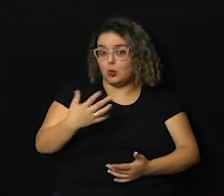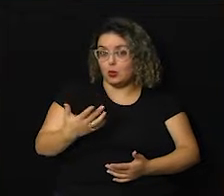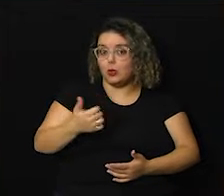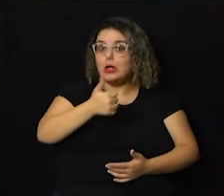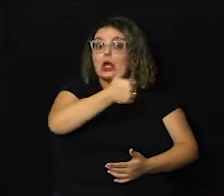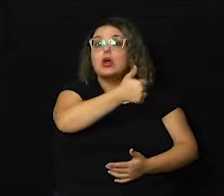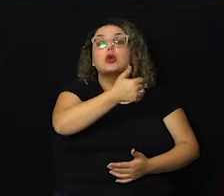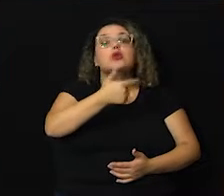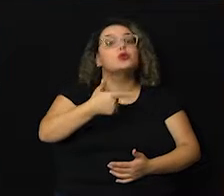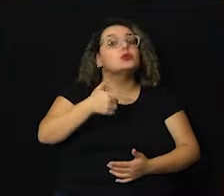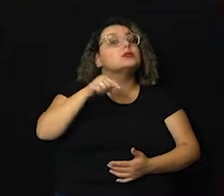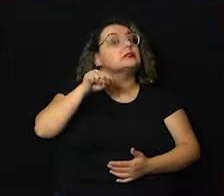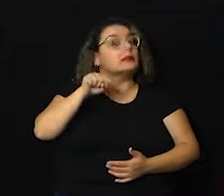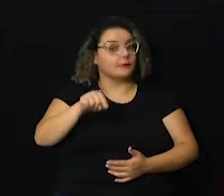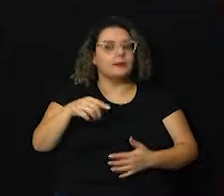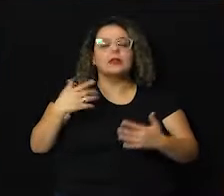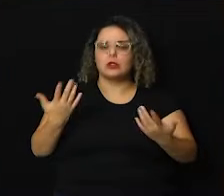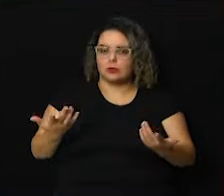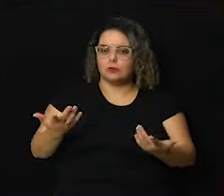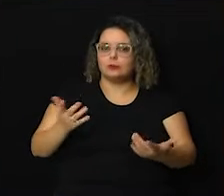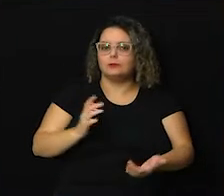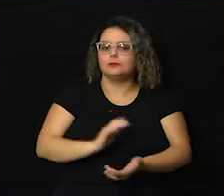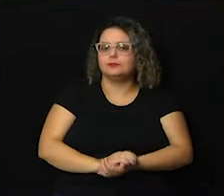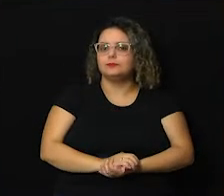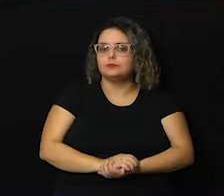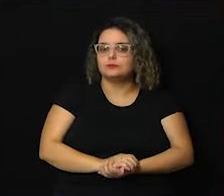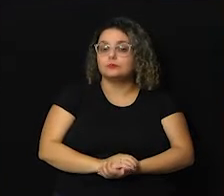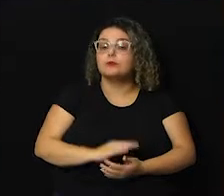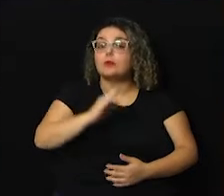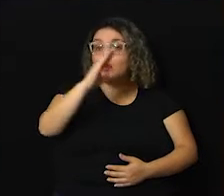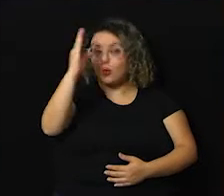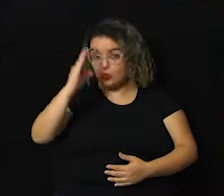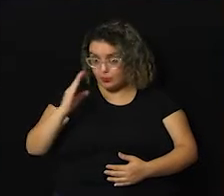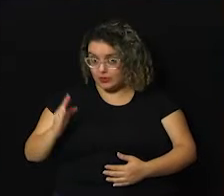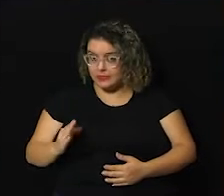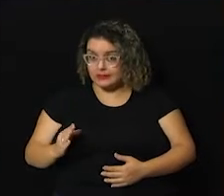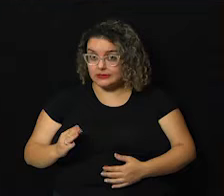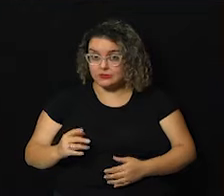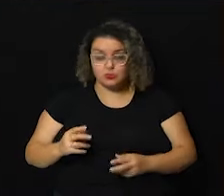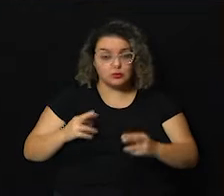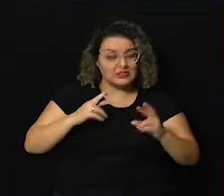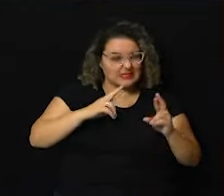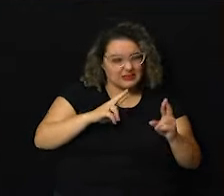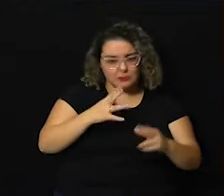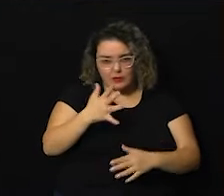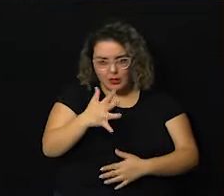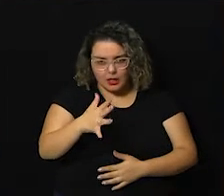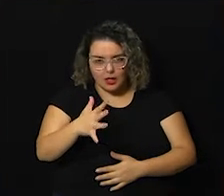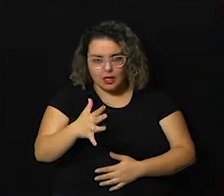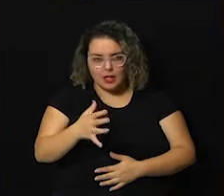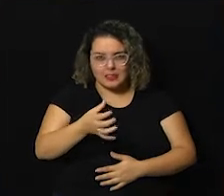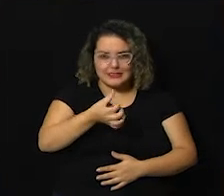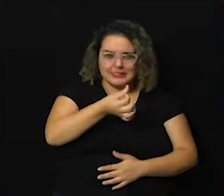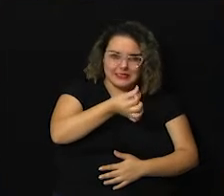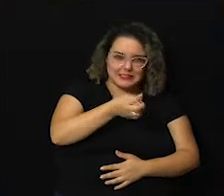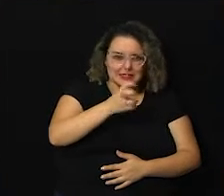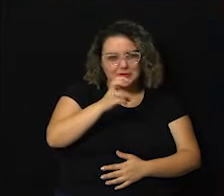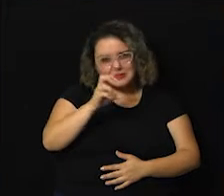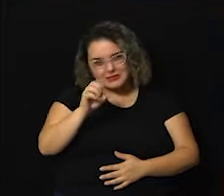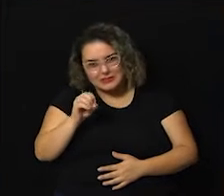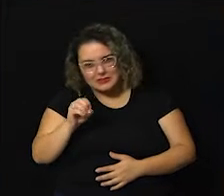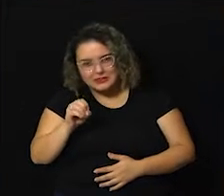tá? 12 mil casos novos. Veja, o Brasil espera por ano mais ou menos